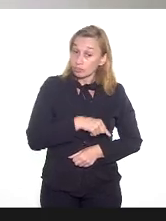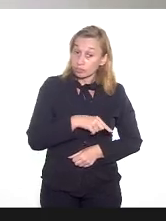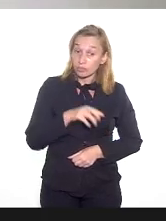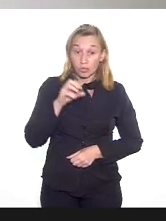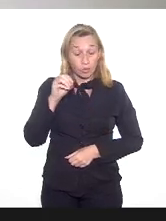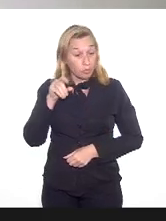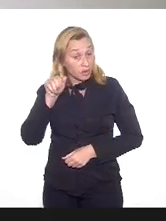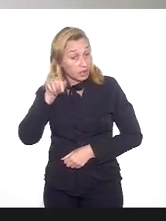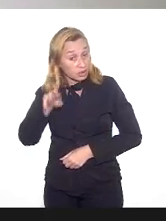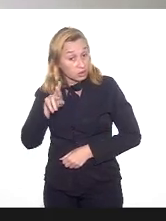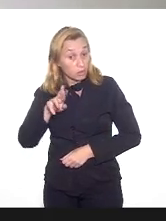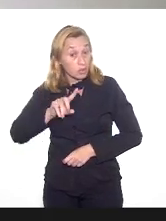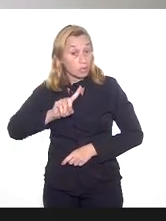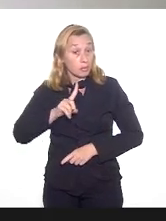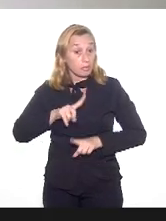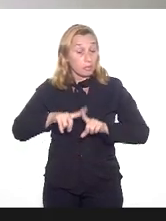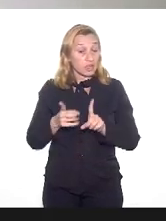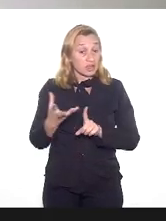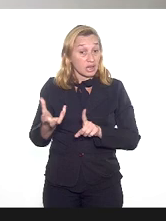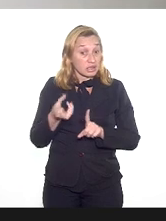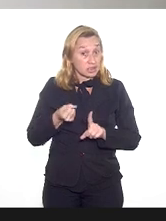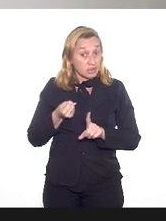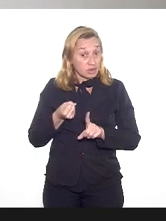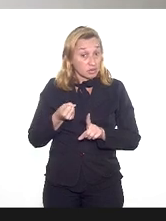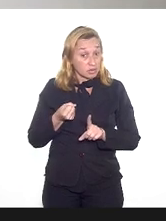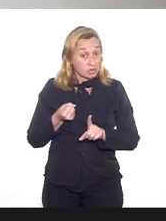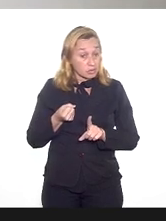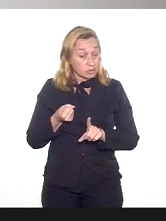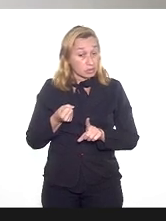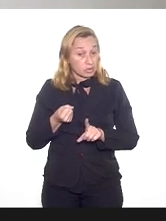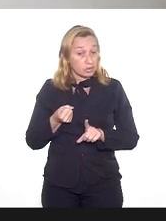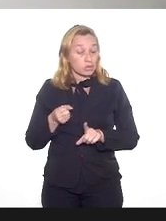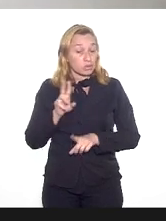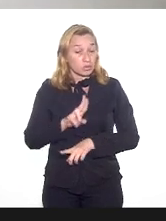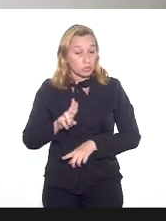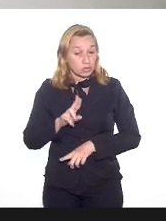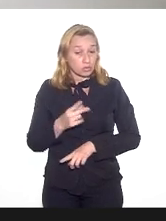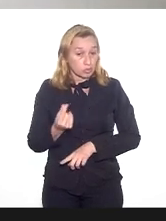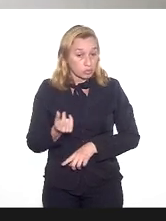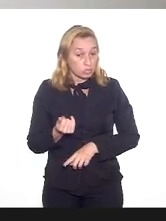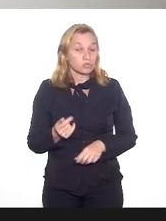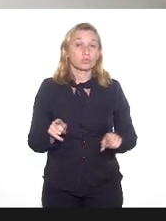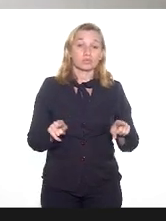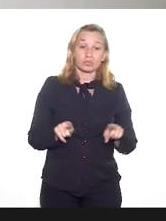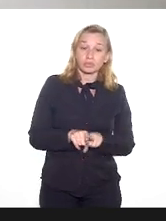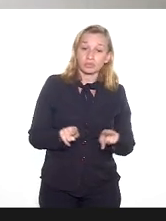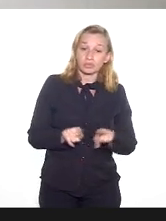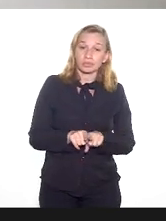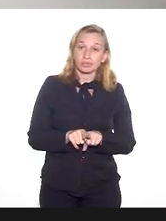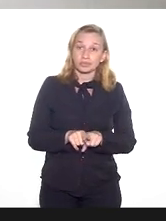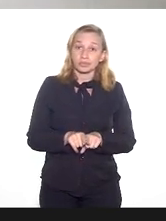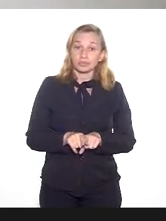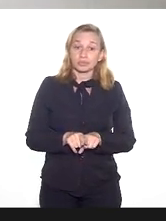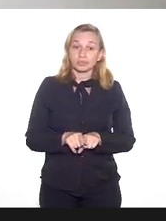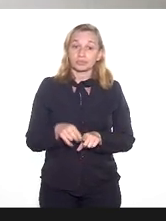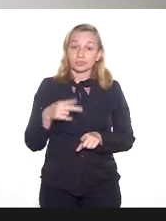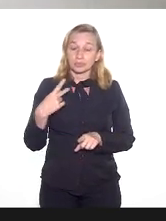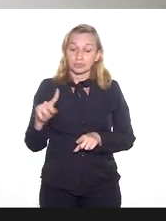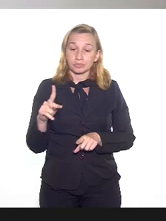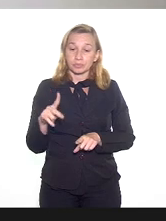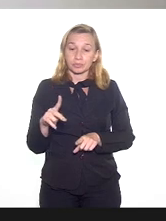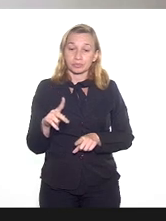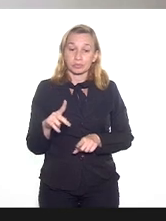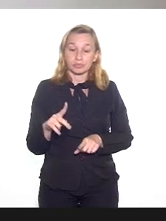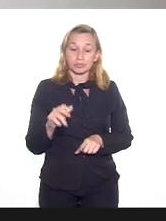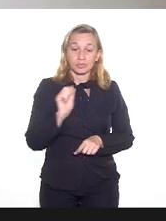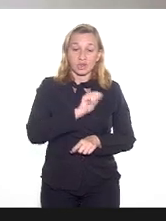operadora, mas é beneficiária da operação, inclusive, né, na sua versão,